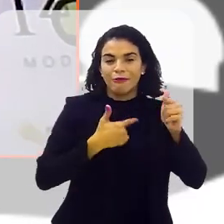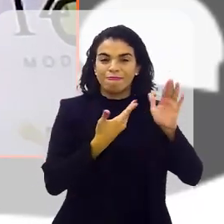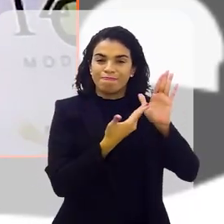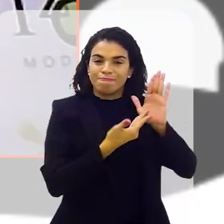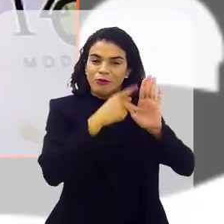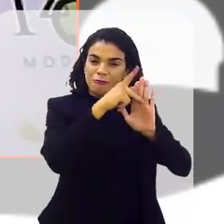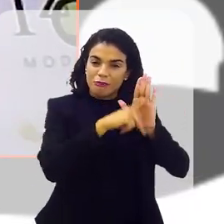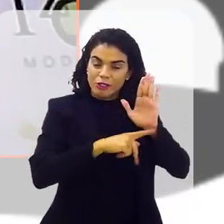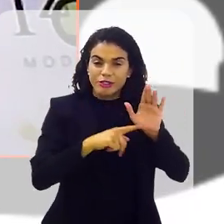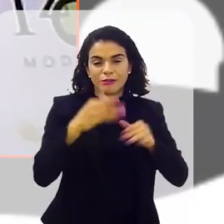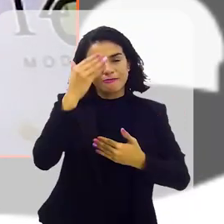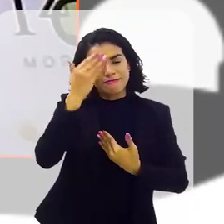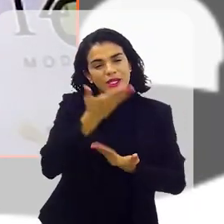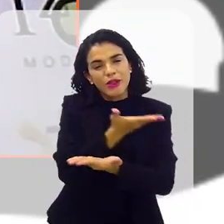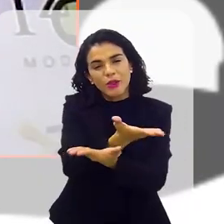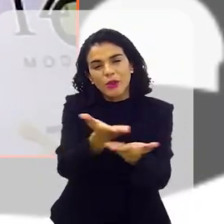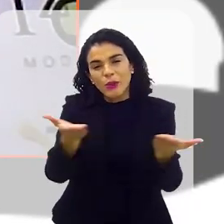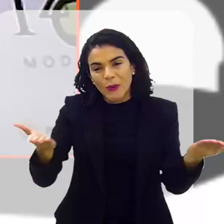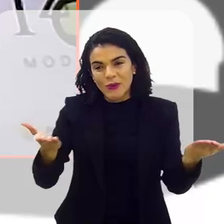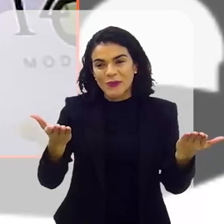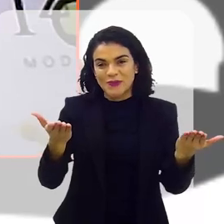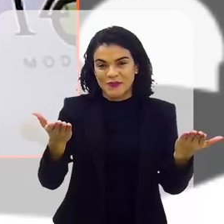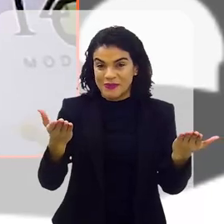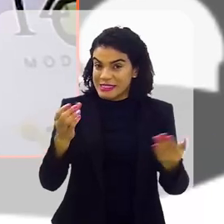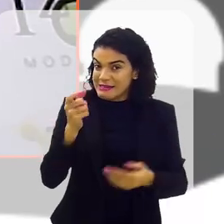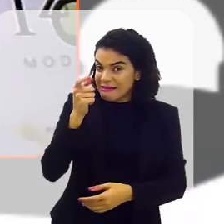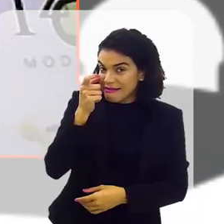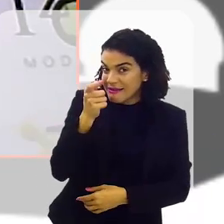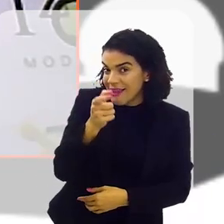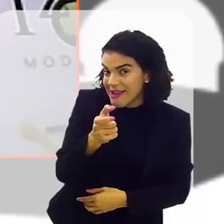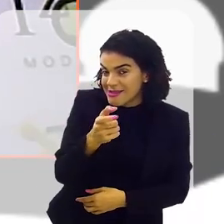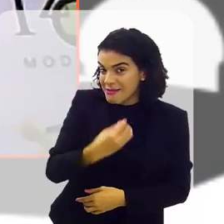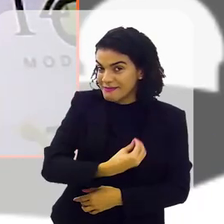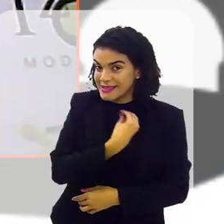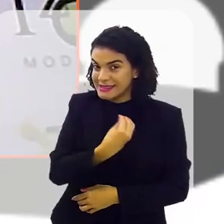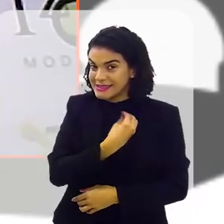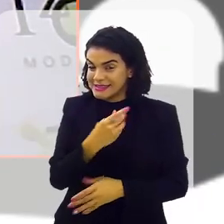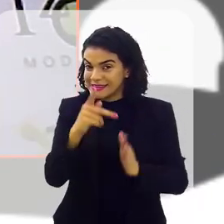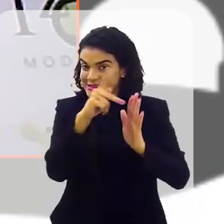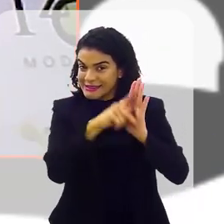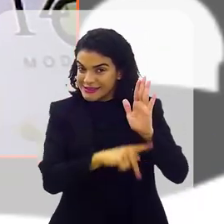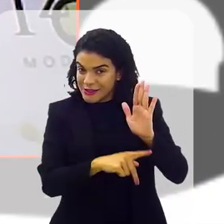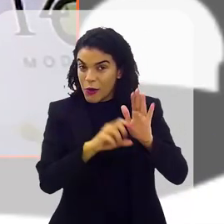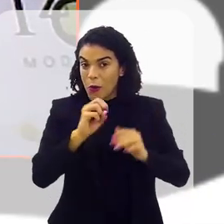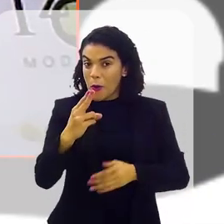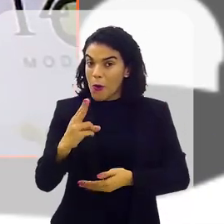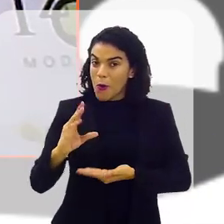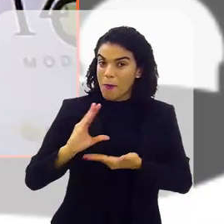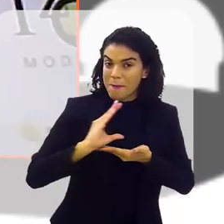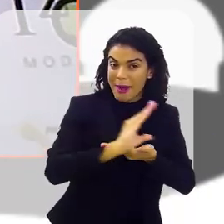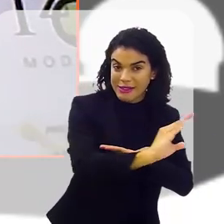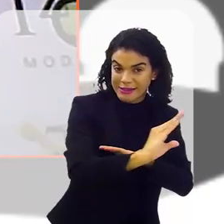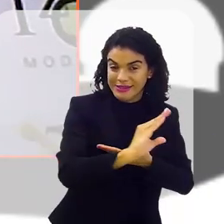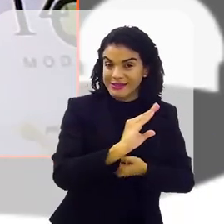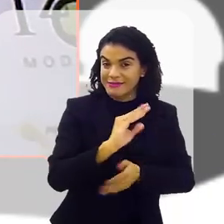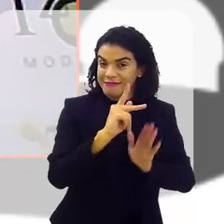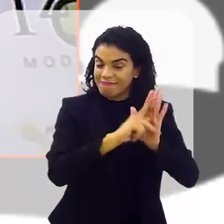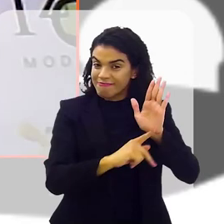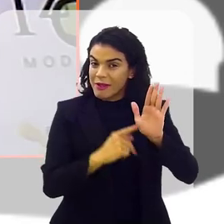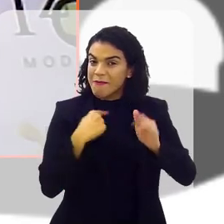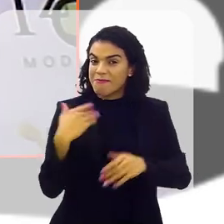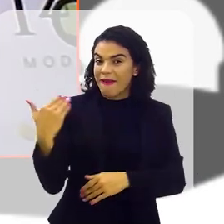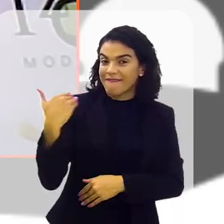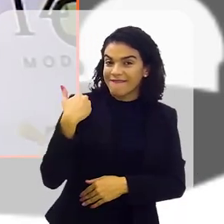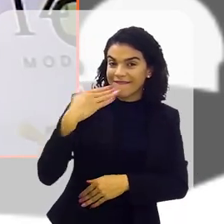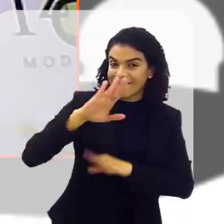então muito obrigado a todos vocês Esse Quem se interessar em participar do projeto ou Patrocinar o projeto Me chama